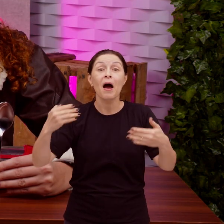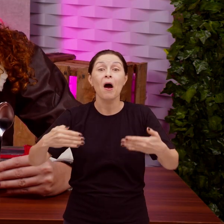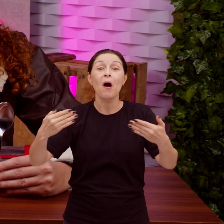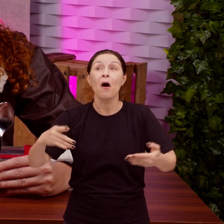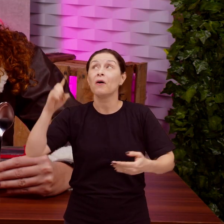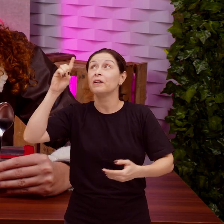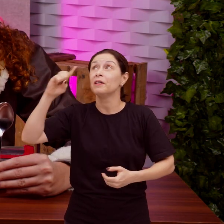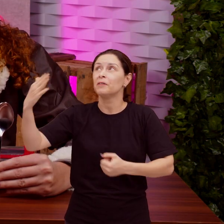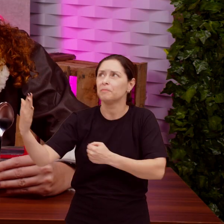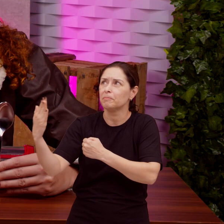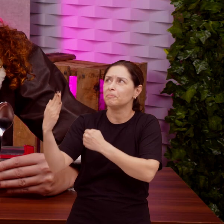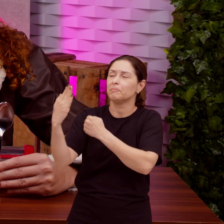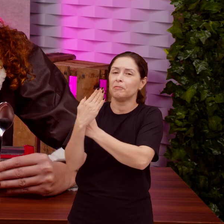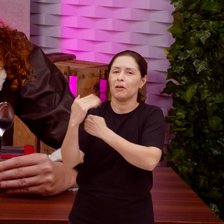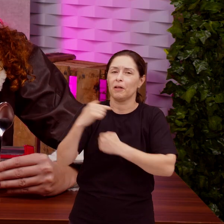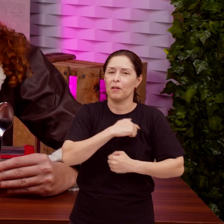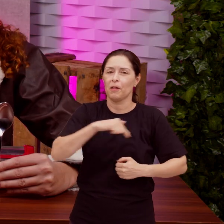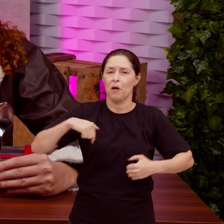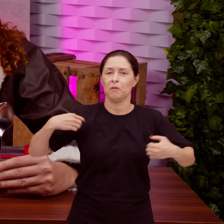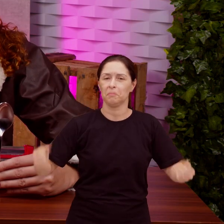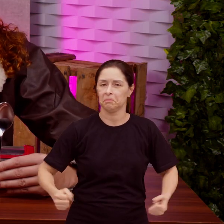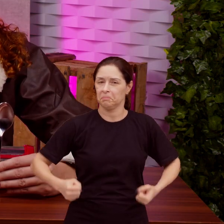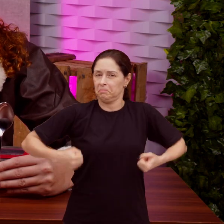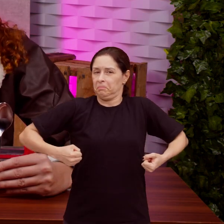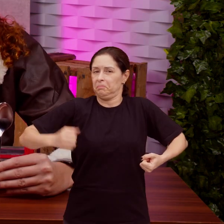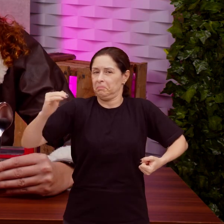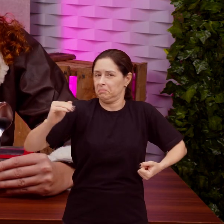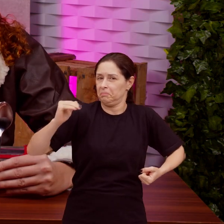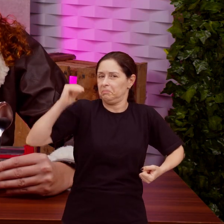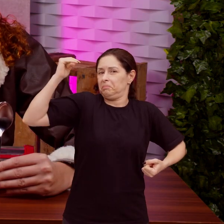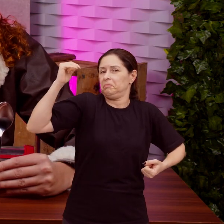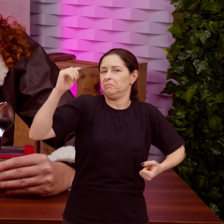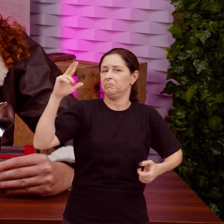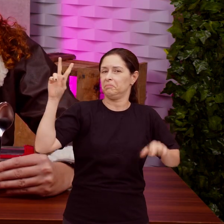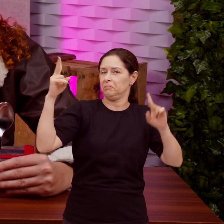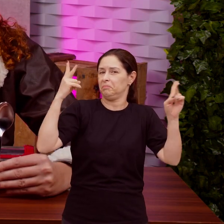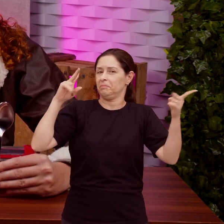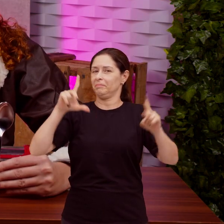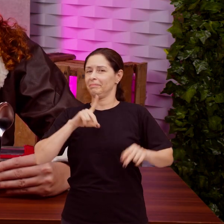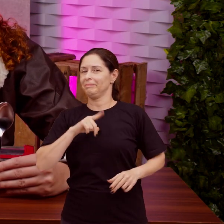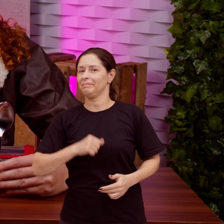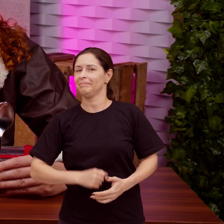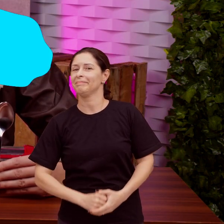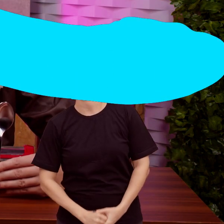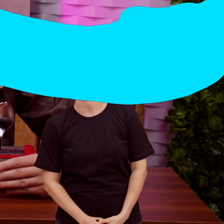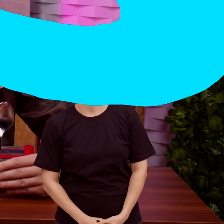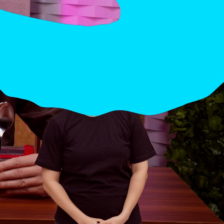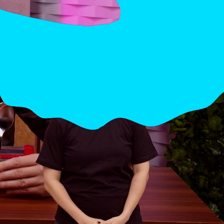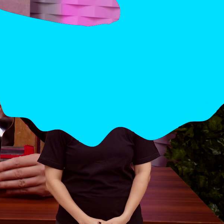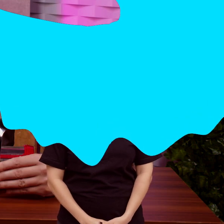nos ajuda, Ele nos protege e nos faz sermos vitoriosos.